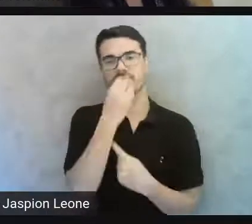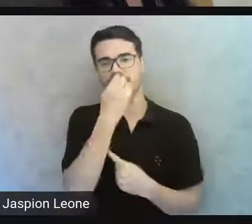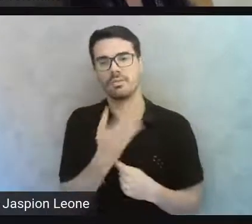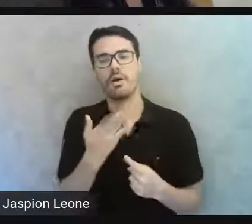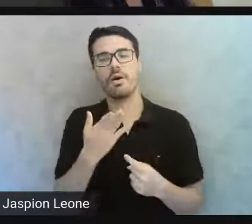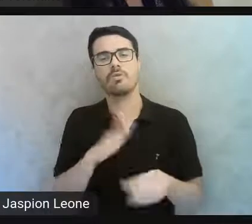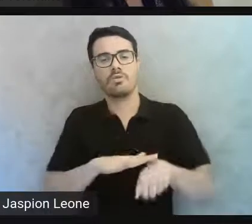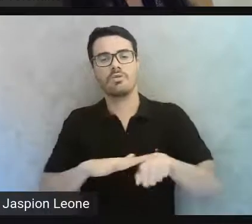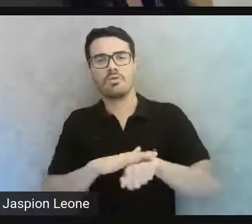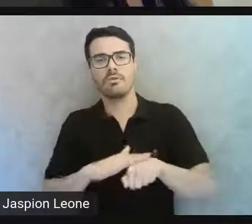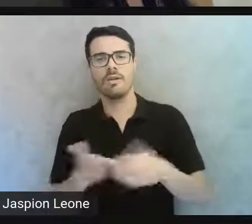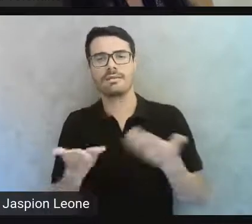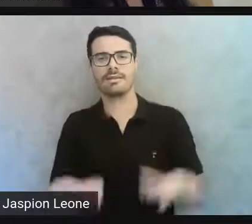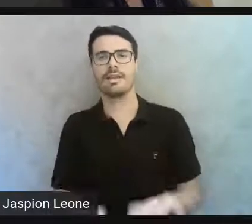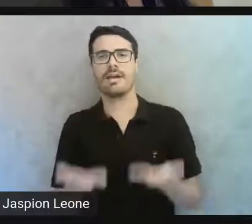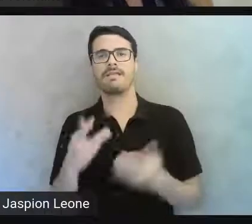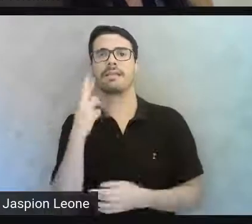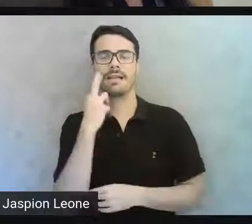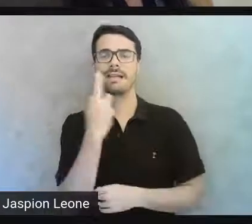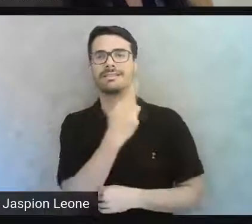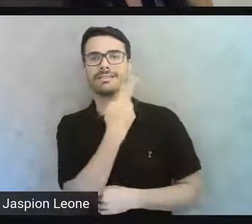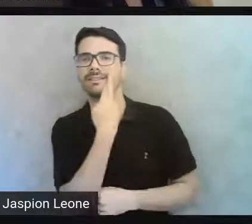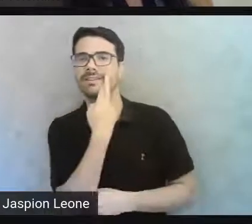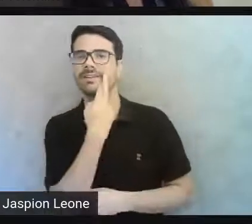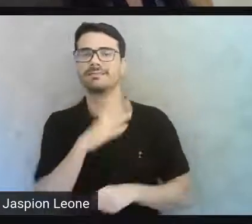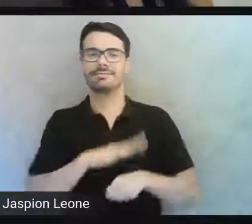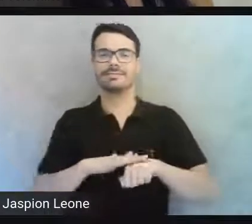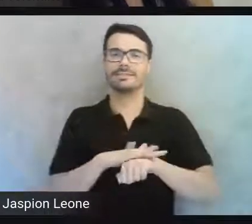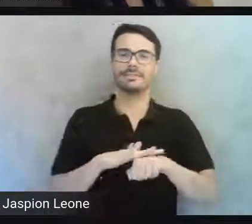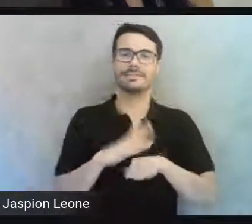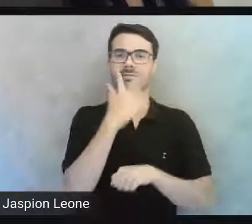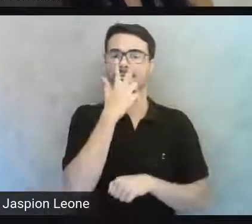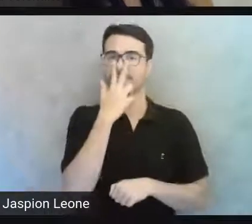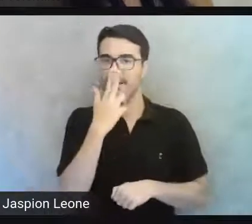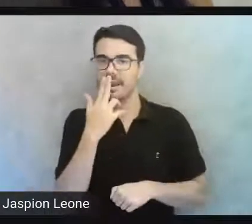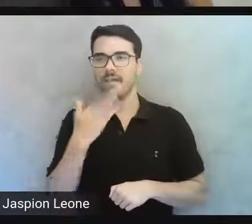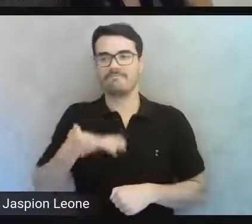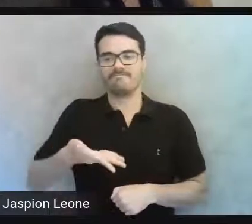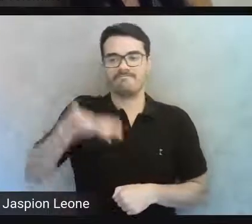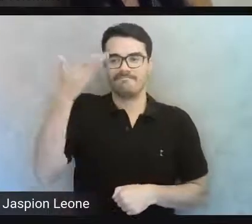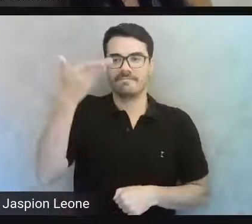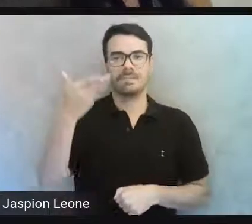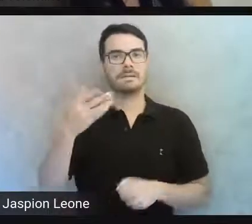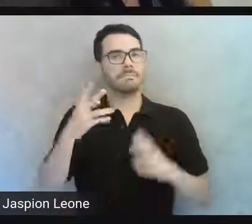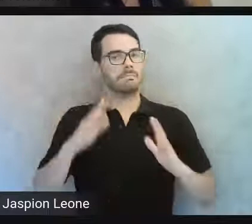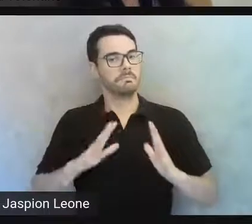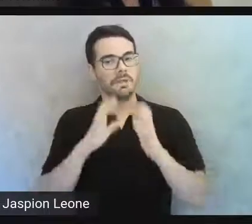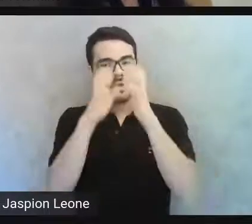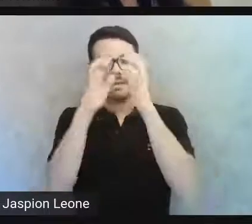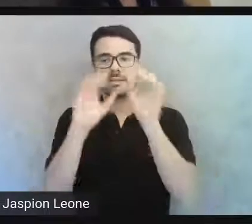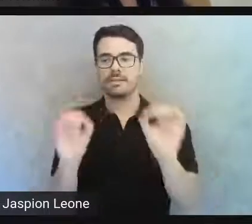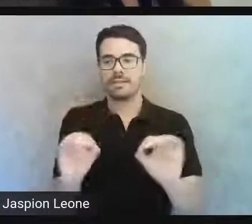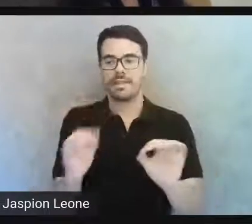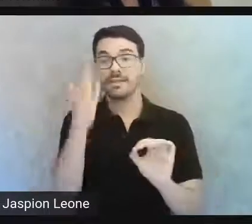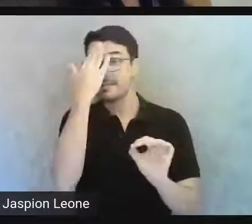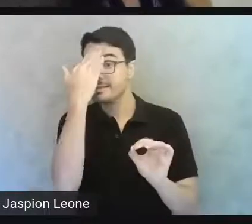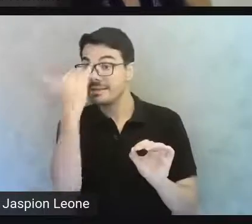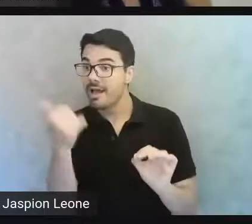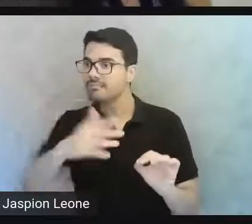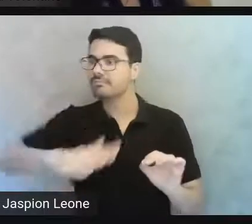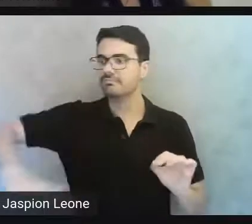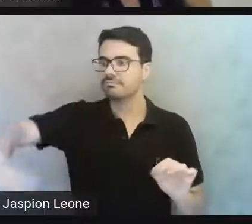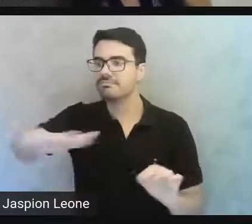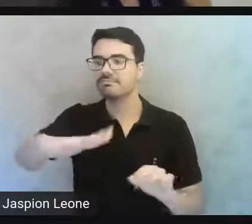num restaurante, entendeu? Onde o tom de voz não vai ser legal aumentar, onde vocês sabem que aquele contexto ajuda vocês